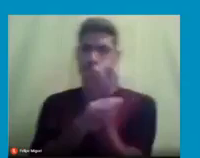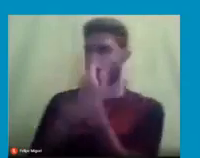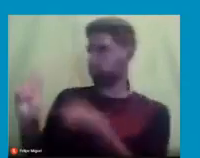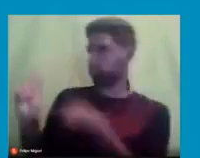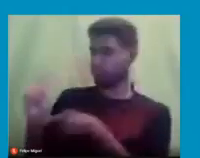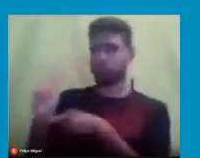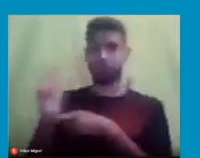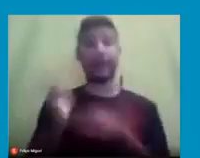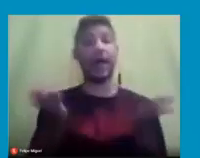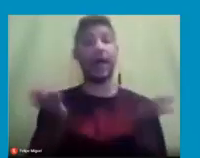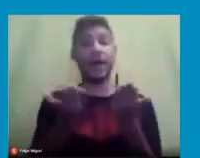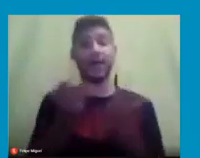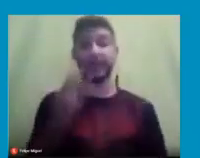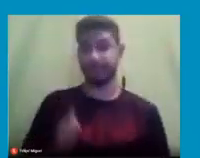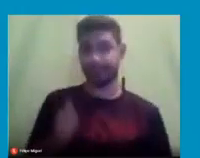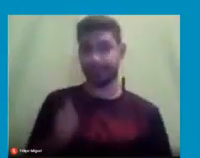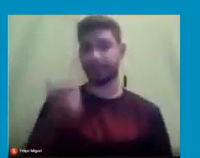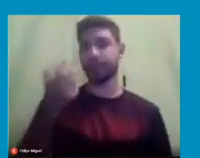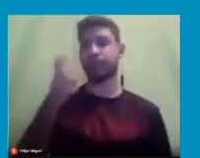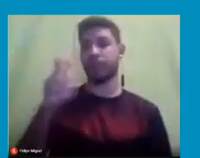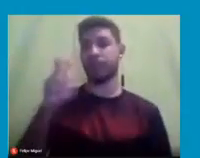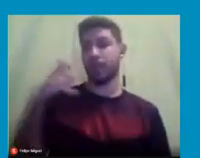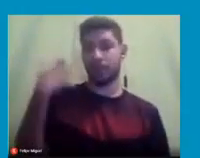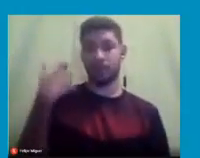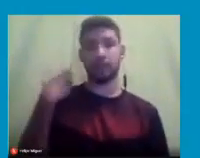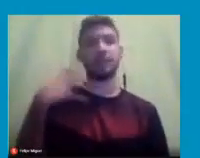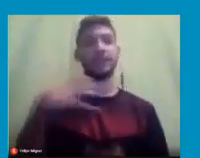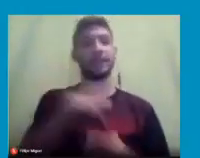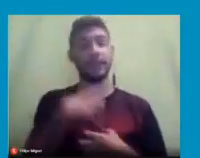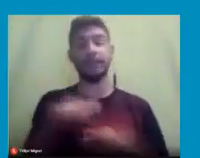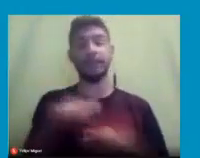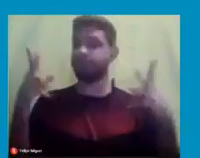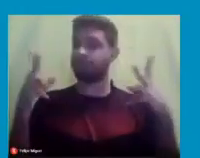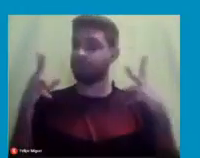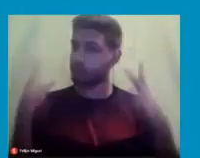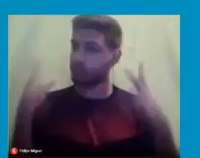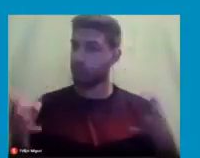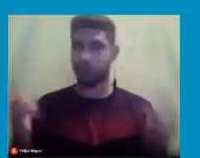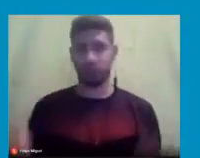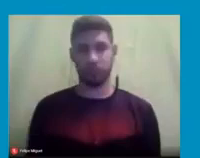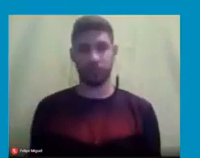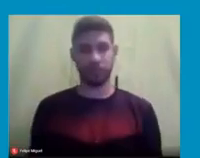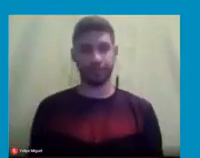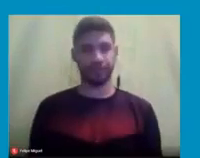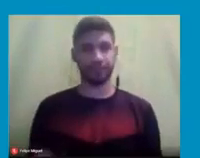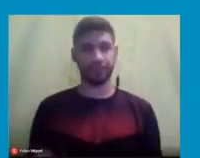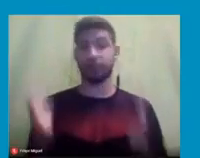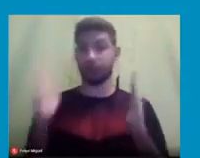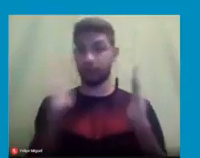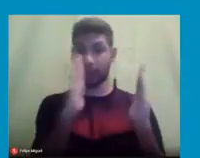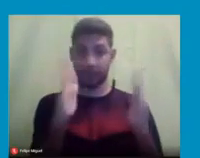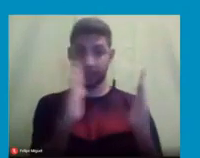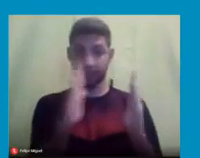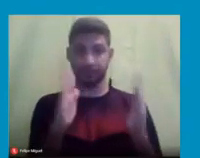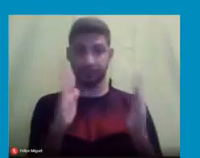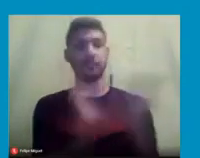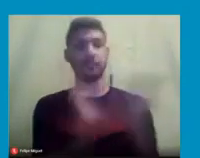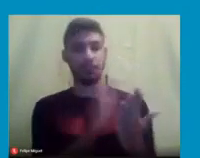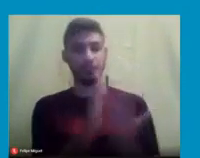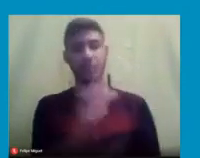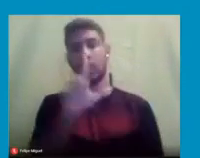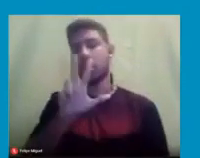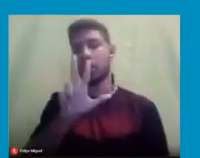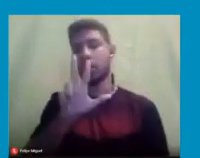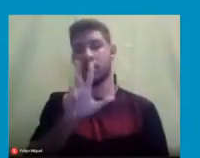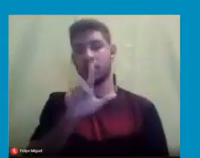meu filho de 15 anos sente a mesma coisa. Então, nessa época aí do livro,